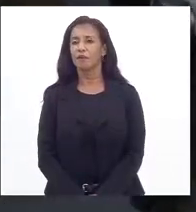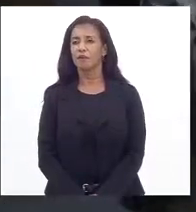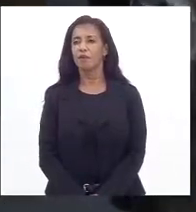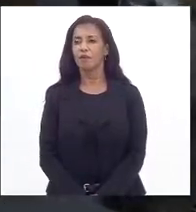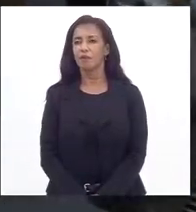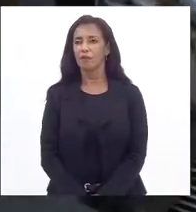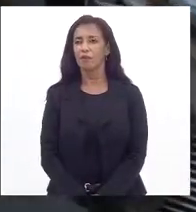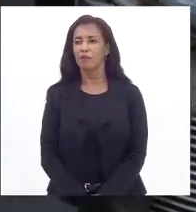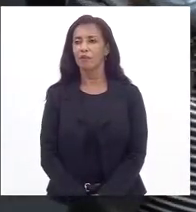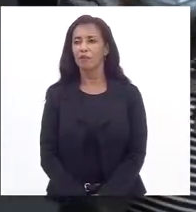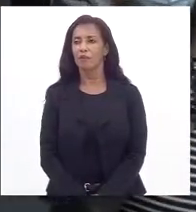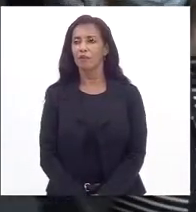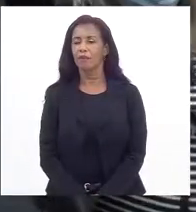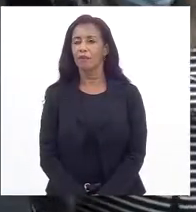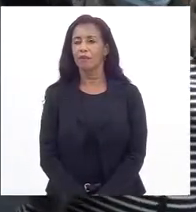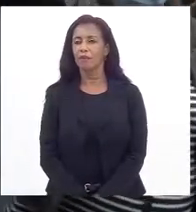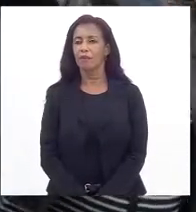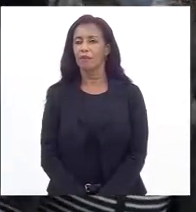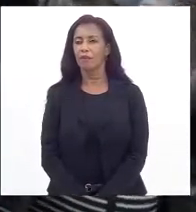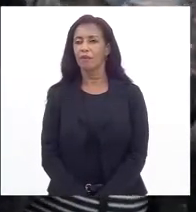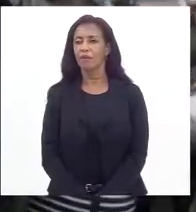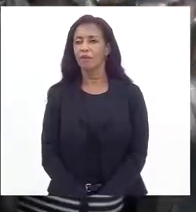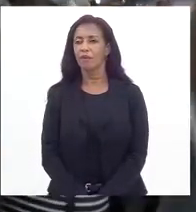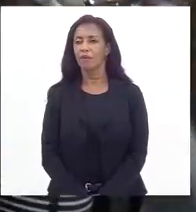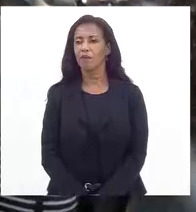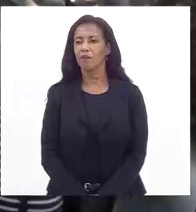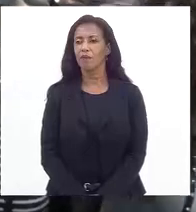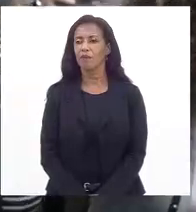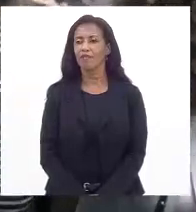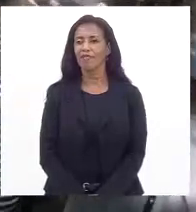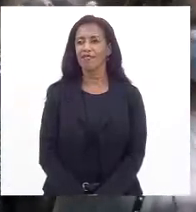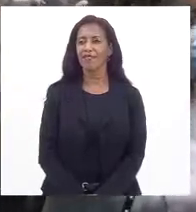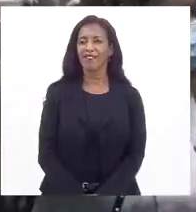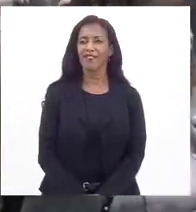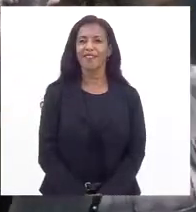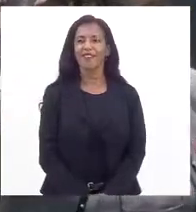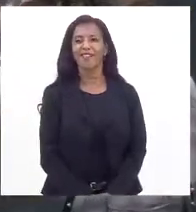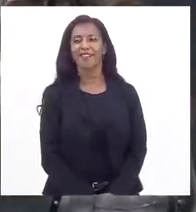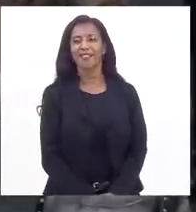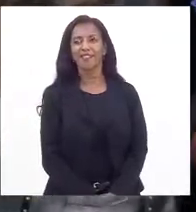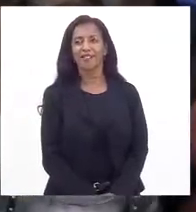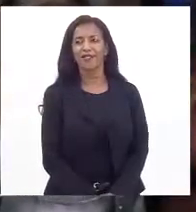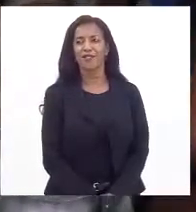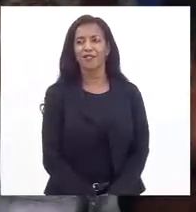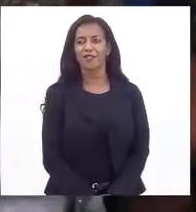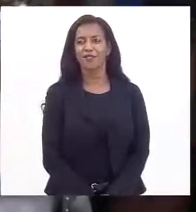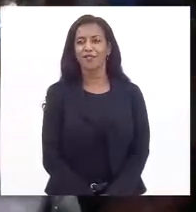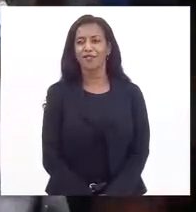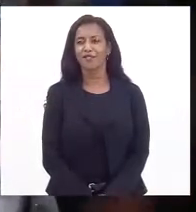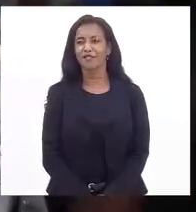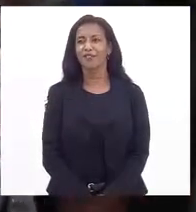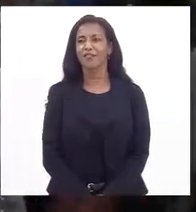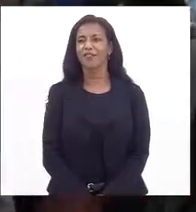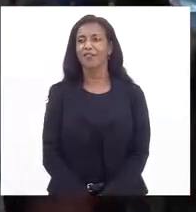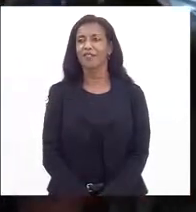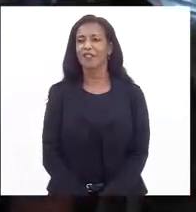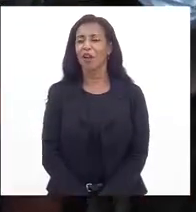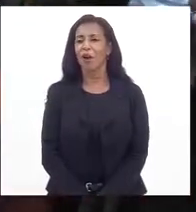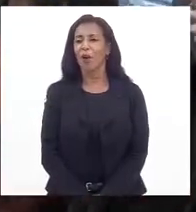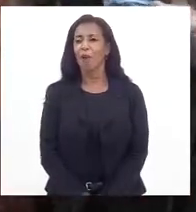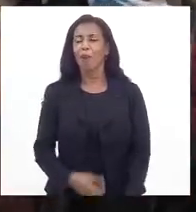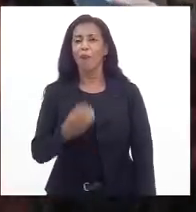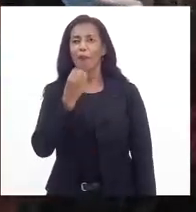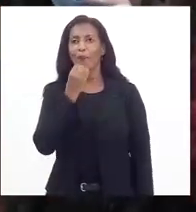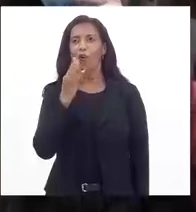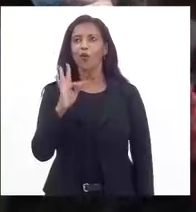estadual Anderson Moraes primeiros Dionísio Dionísio Eliomar Eliomar bom tempo Chico